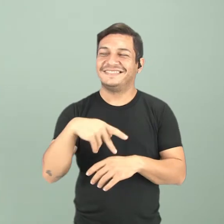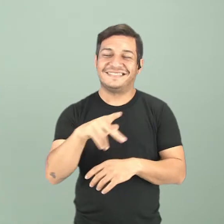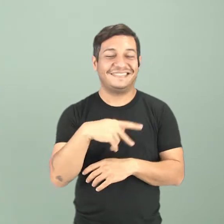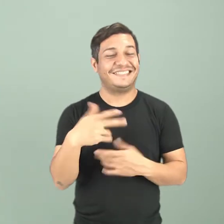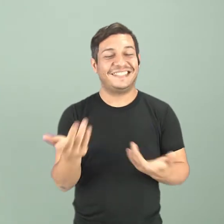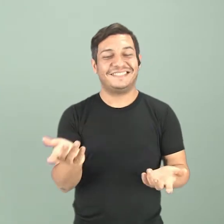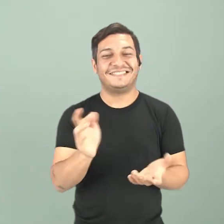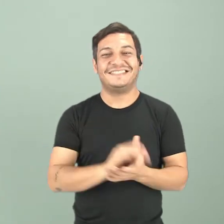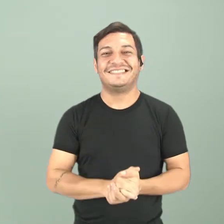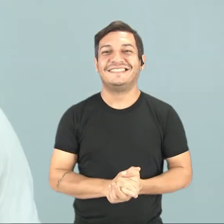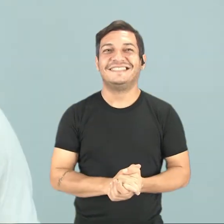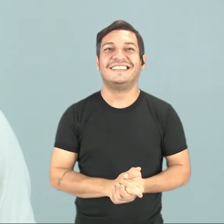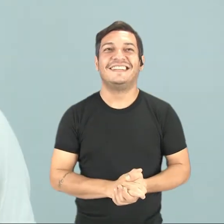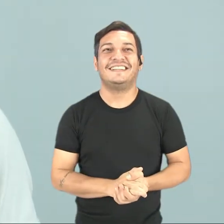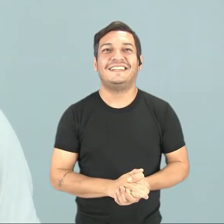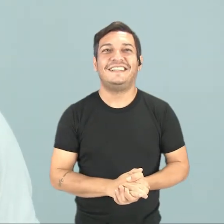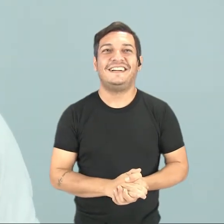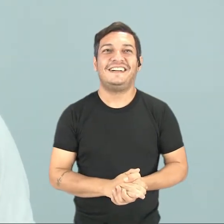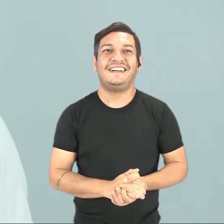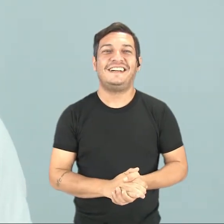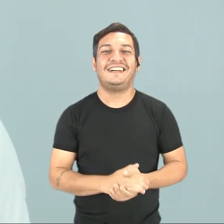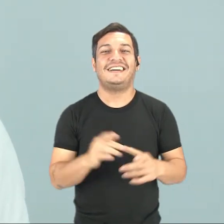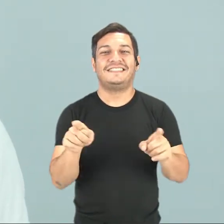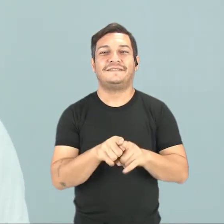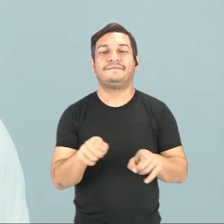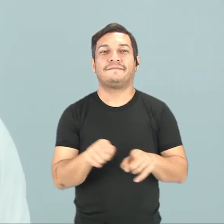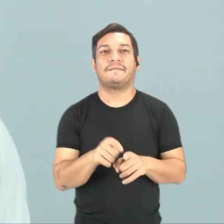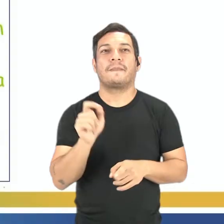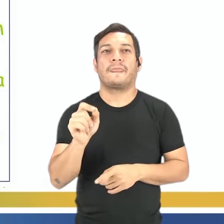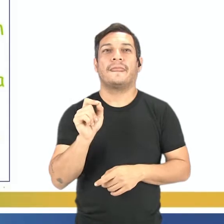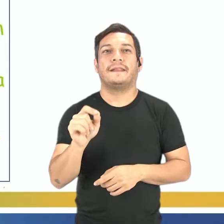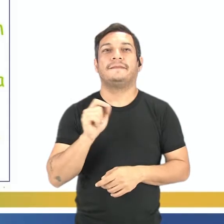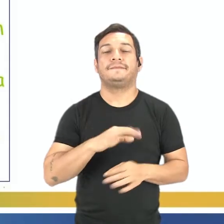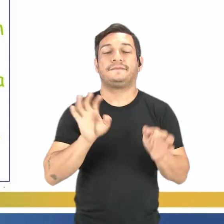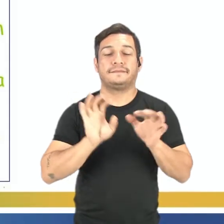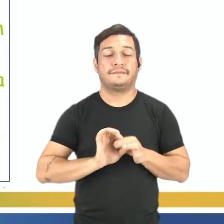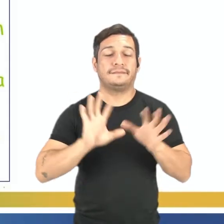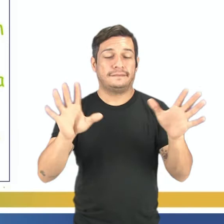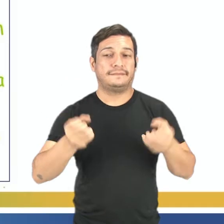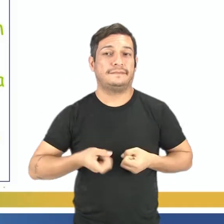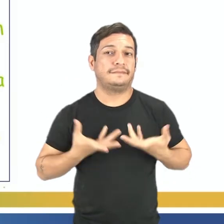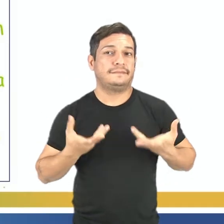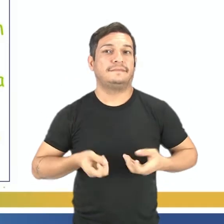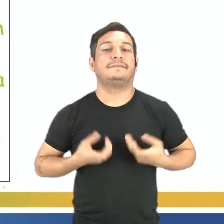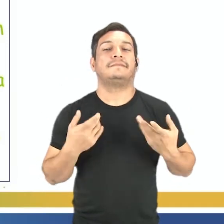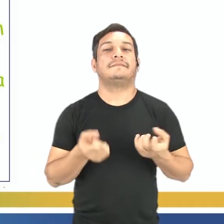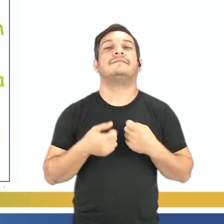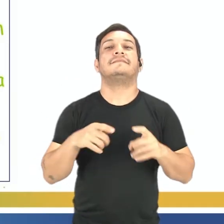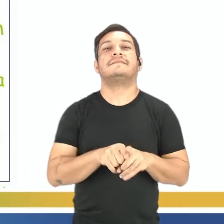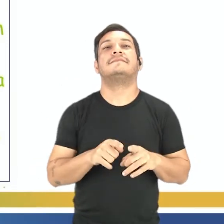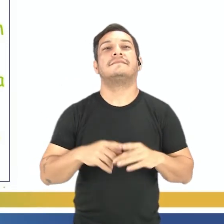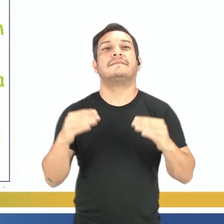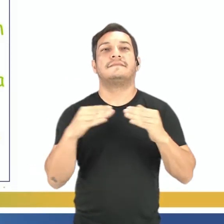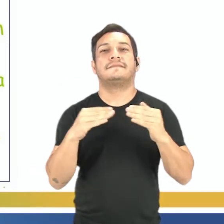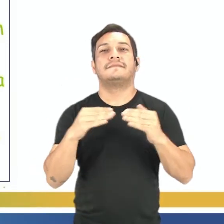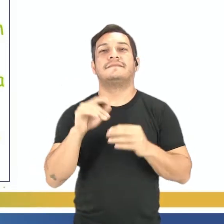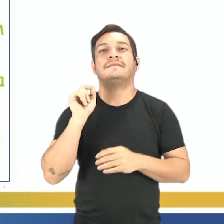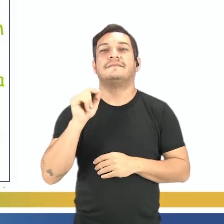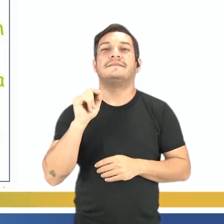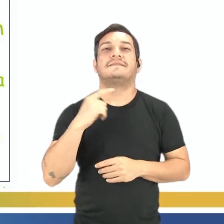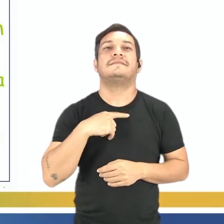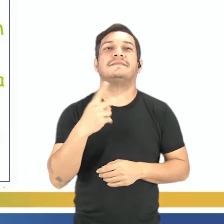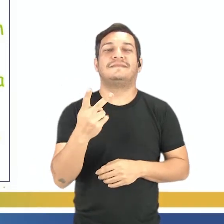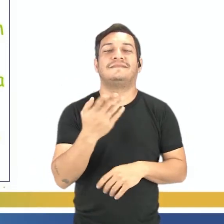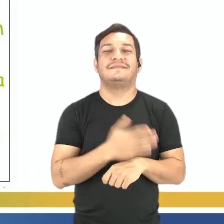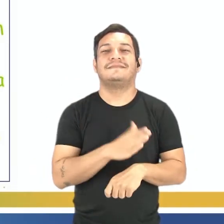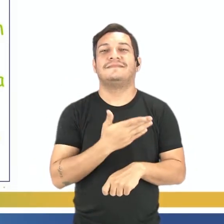Então, além disso, a liberdade de expressão estava condicionada através de 2 práticas.